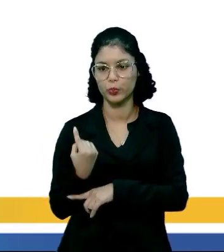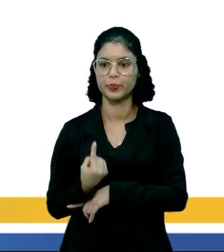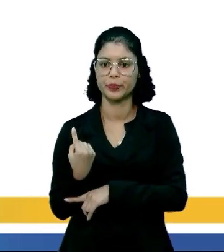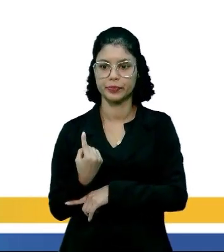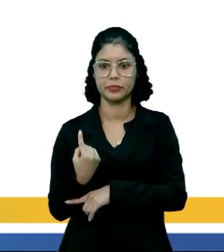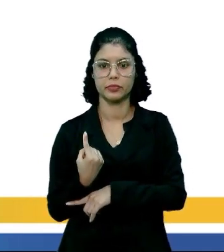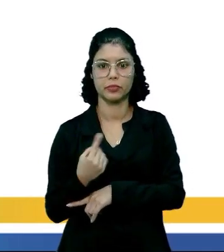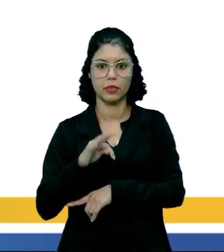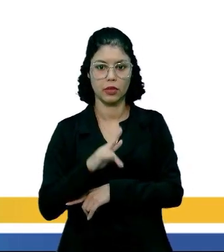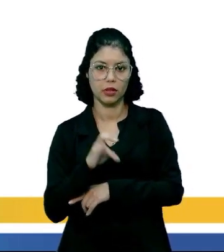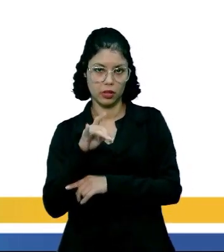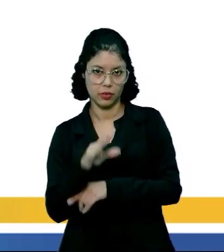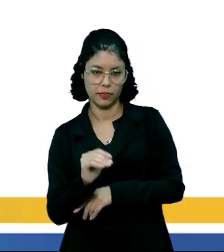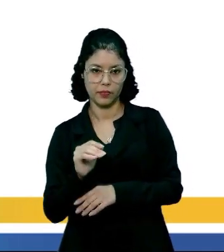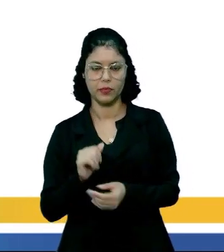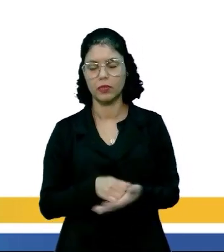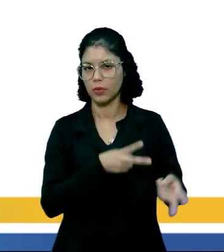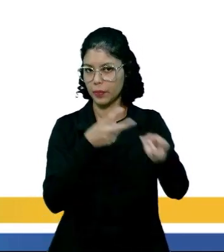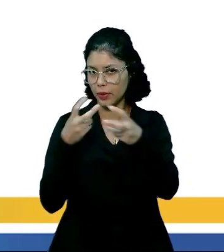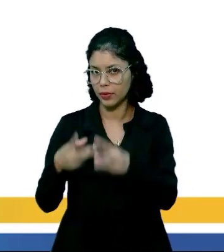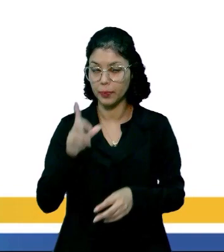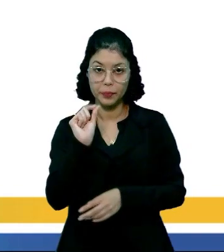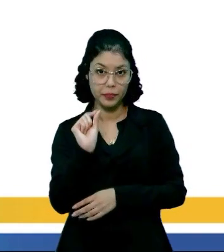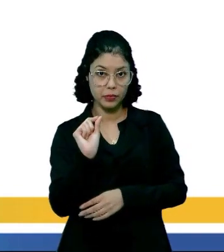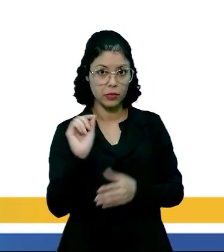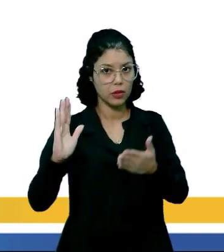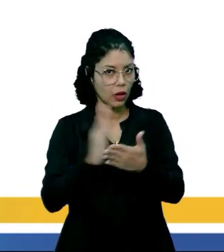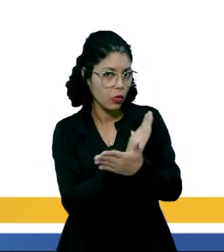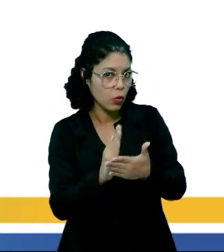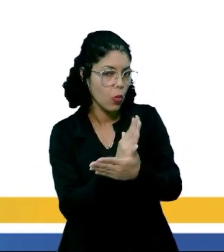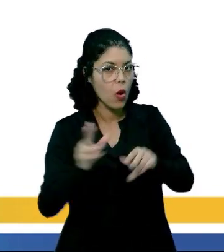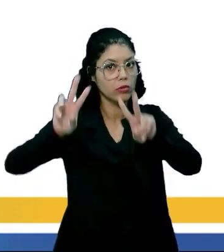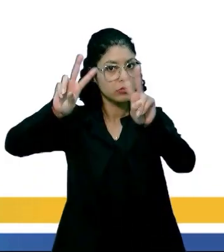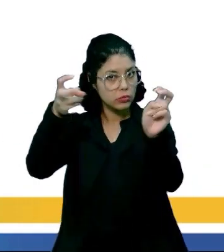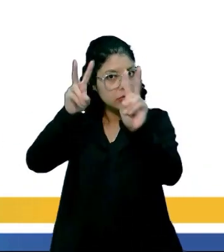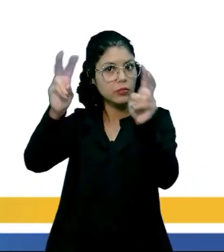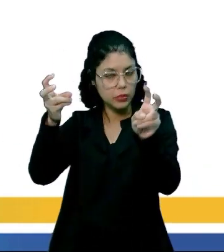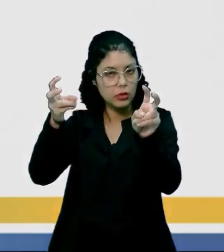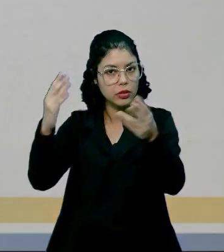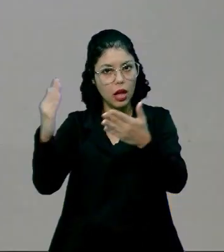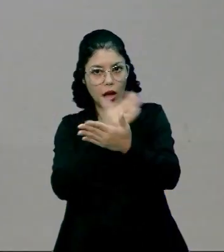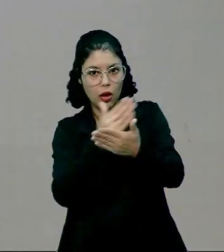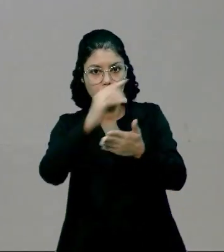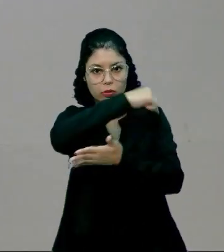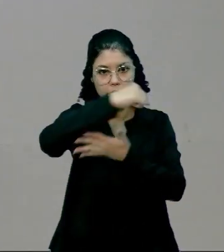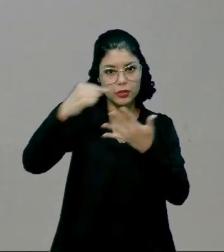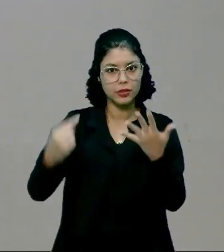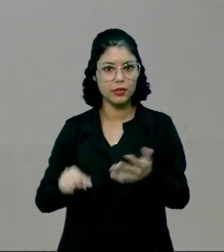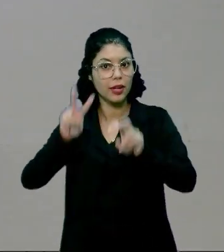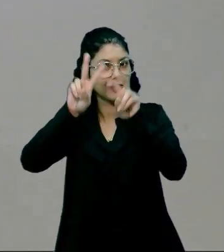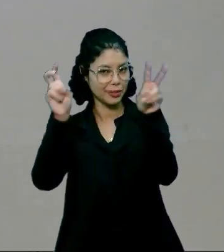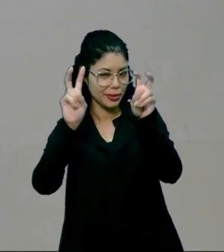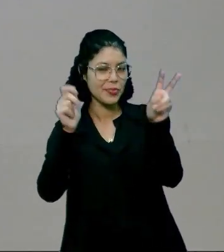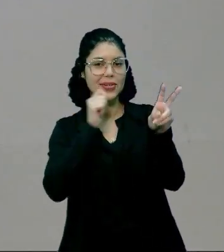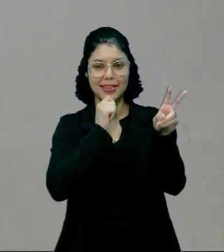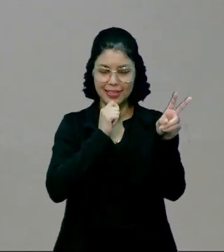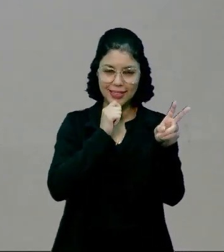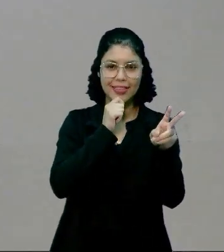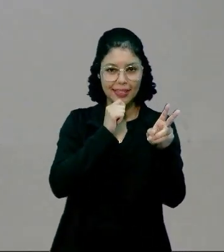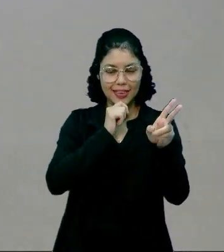seu tédio, tá? Então a gente observa que essas são umas das temáticas, algumas, na verdade, das